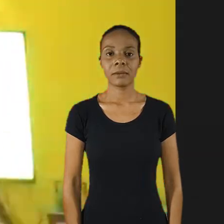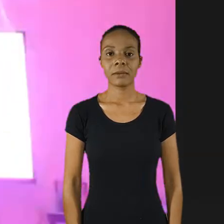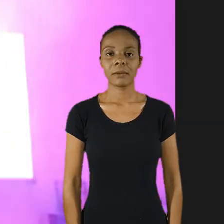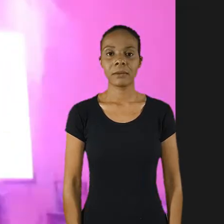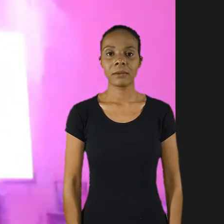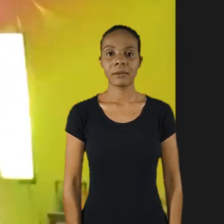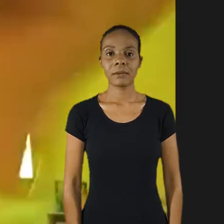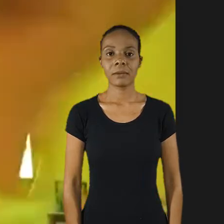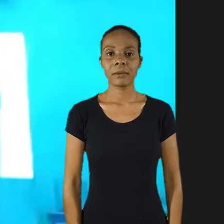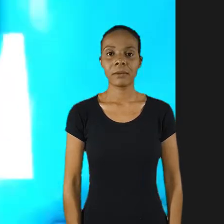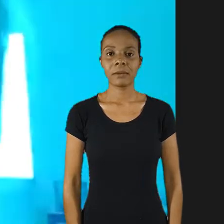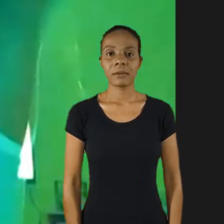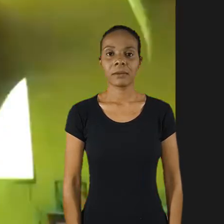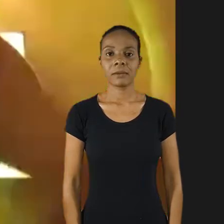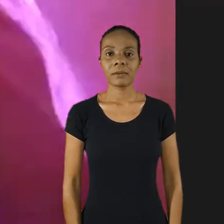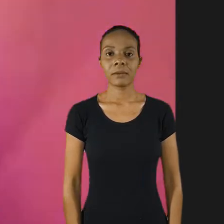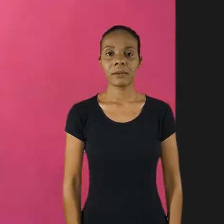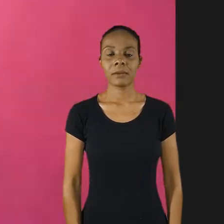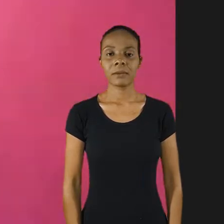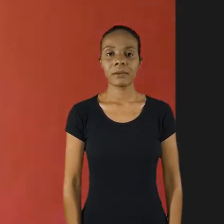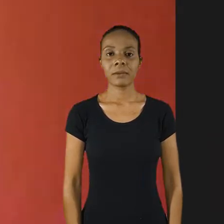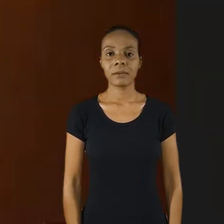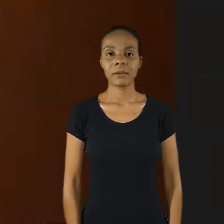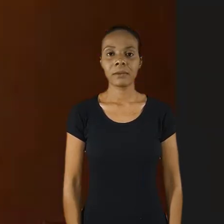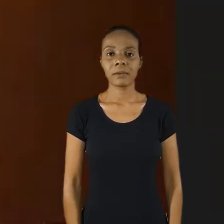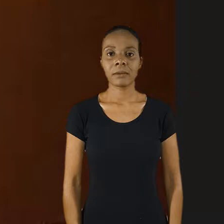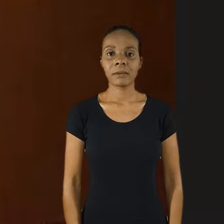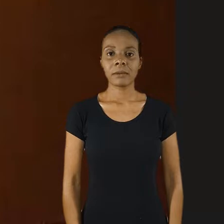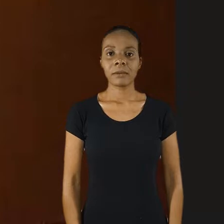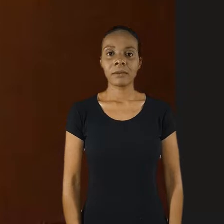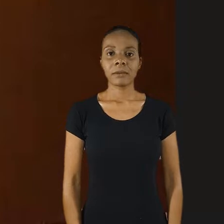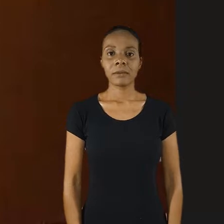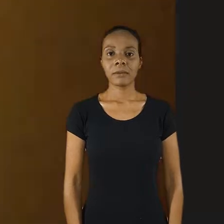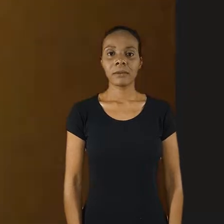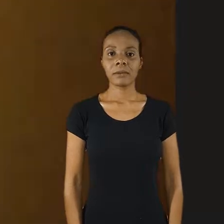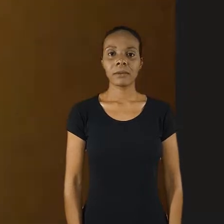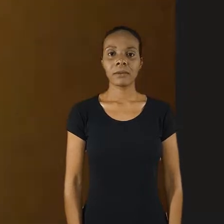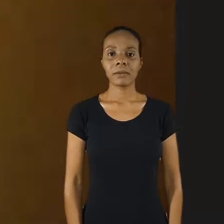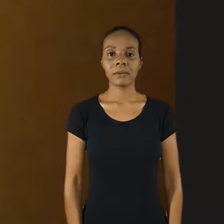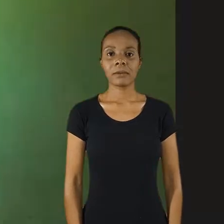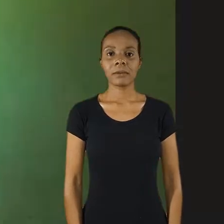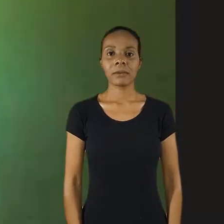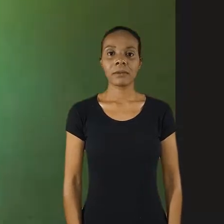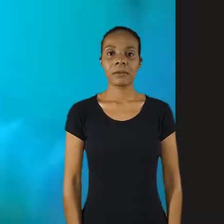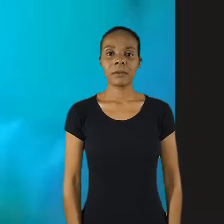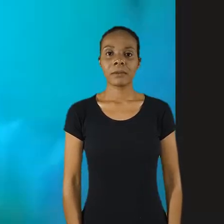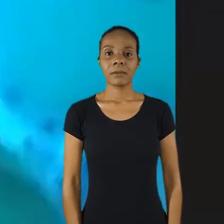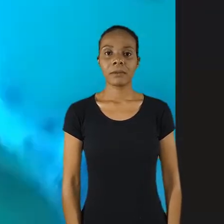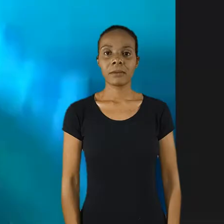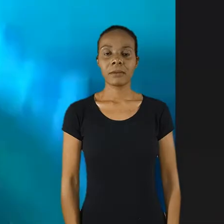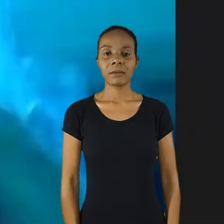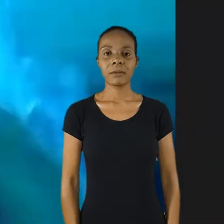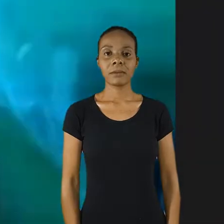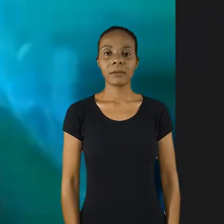our music that makes us go fucking crazy, though. Go crazy, though. Like a summer party. We got them